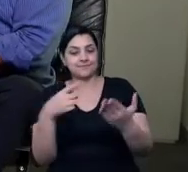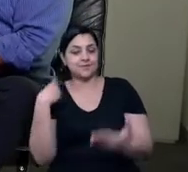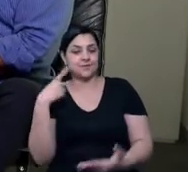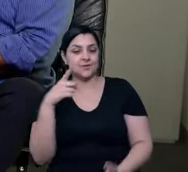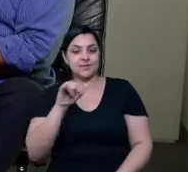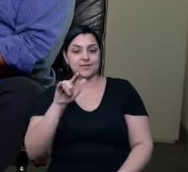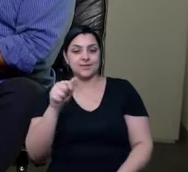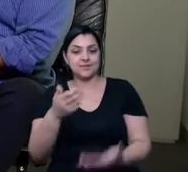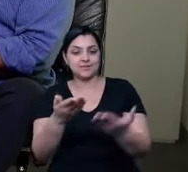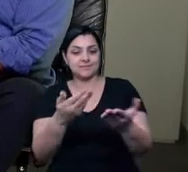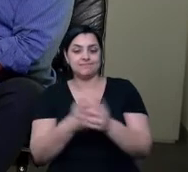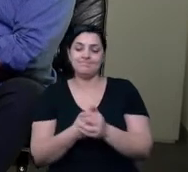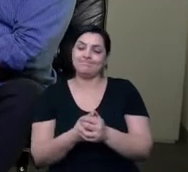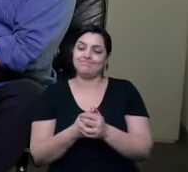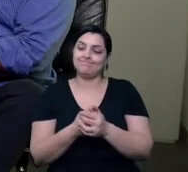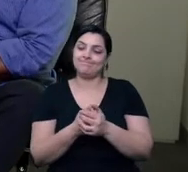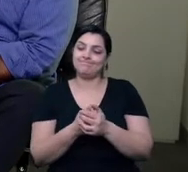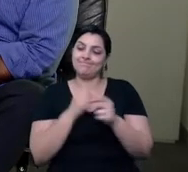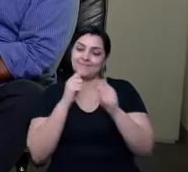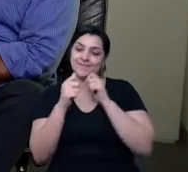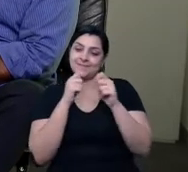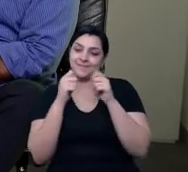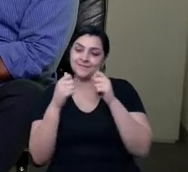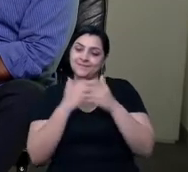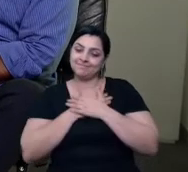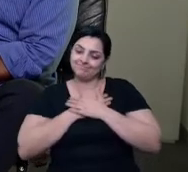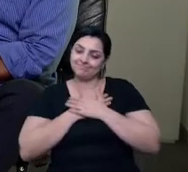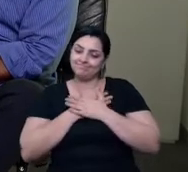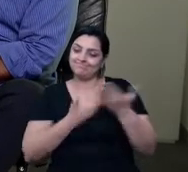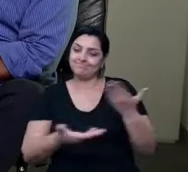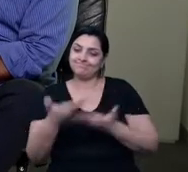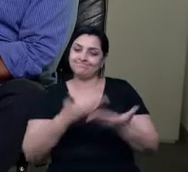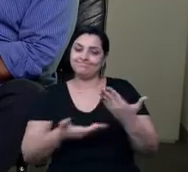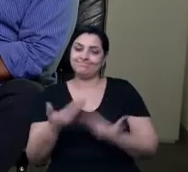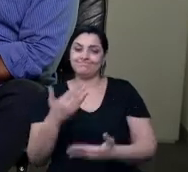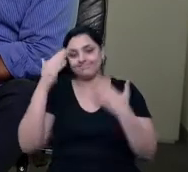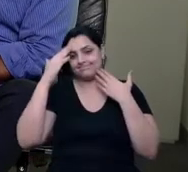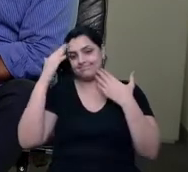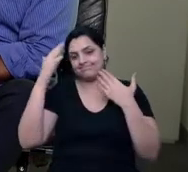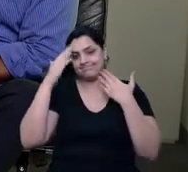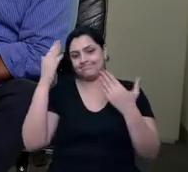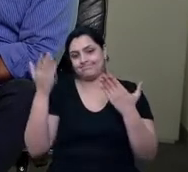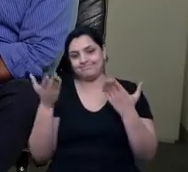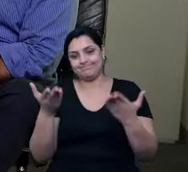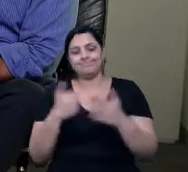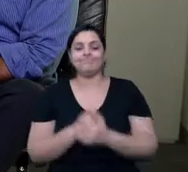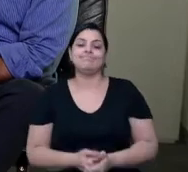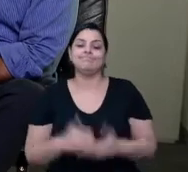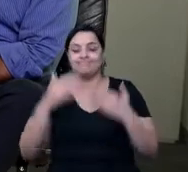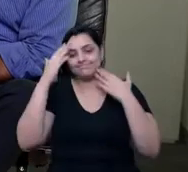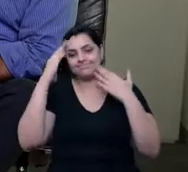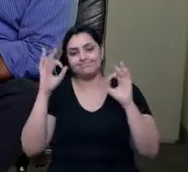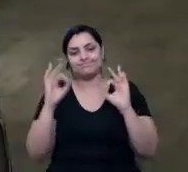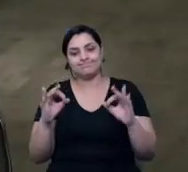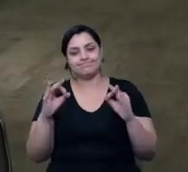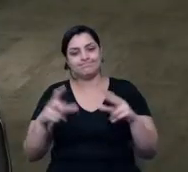gentil entrevista e pela forma como conduziu o bate-papo. Obrigada, Ricieri. Obrigada mesmo. Foi um grande